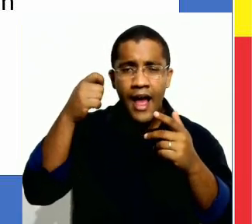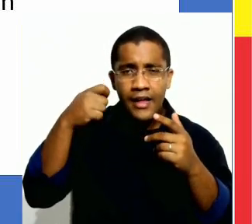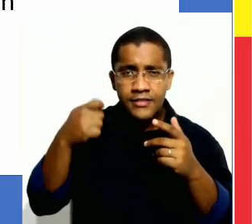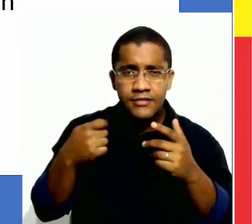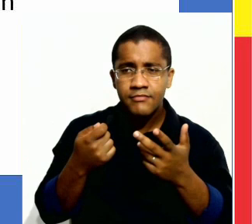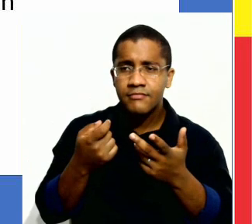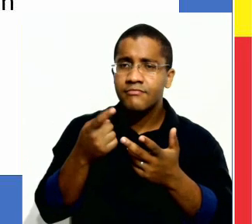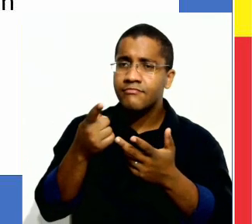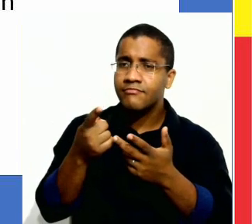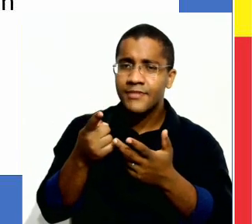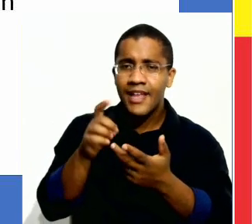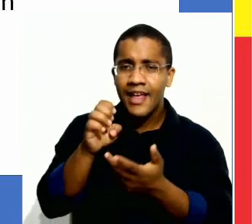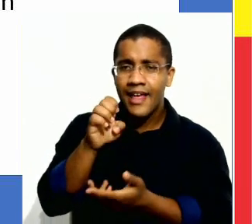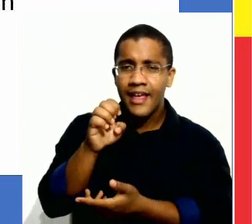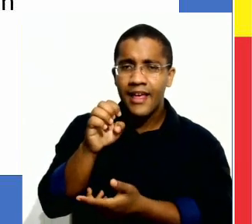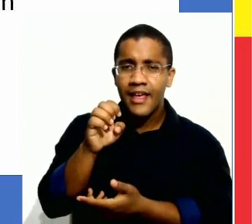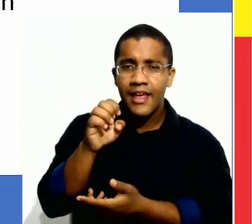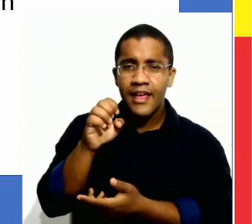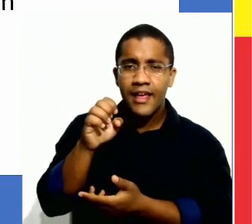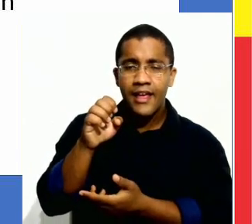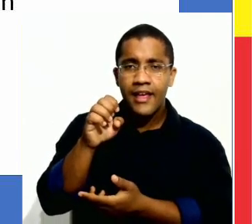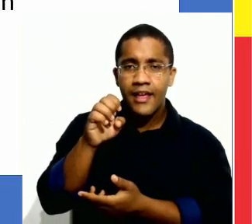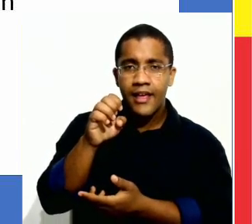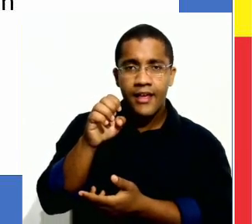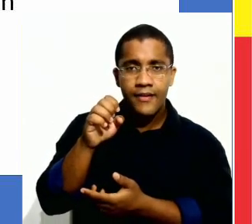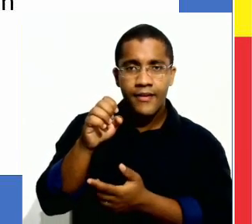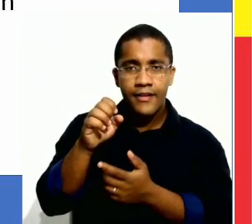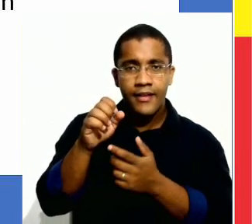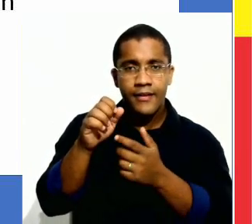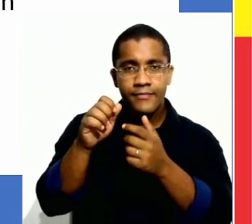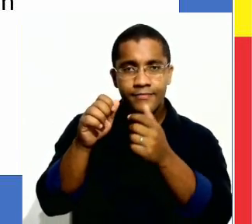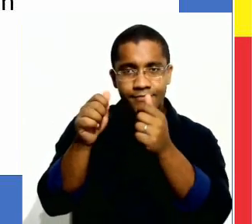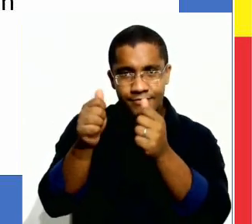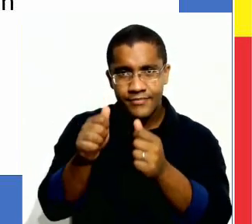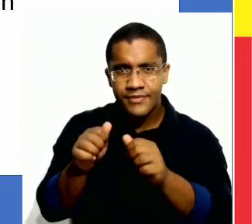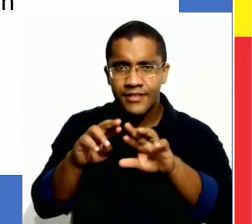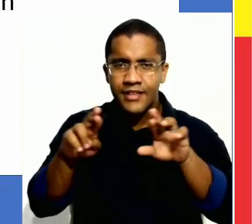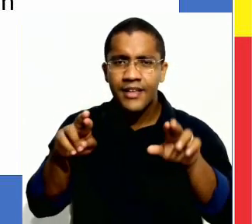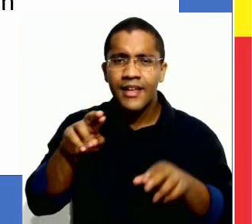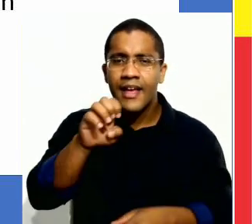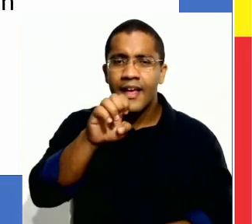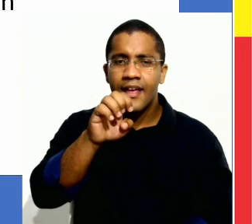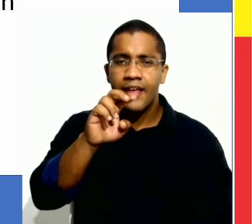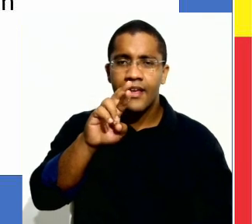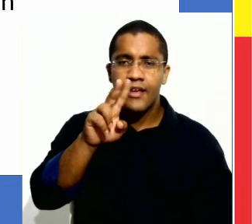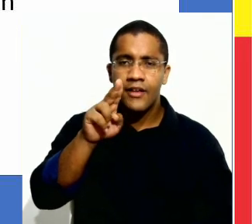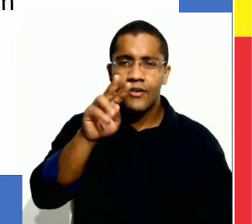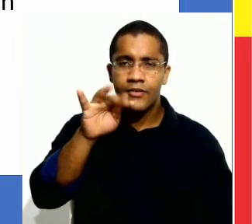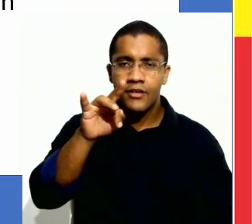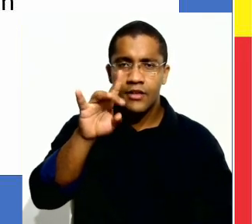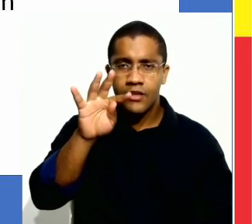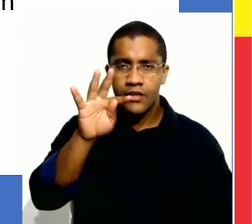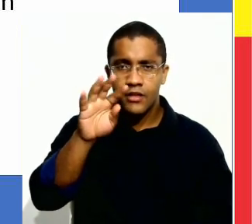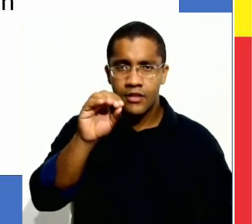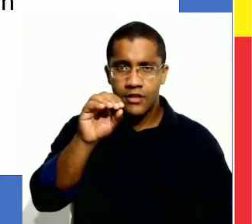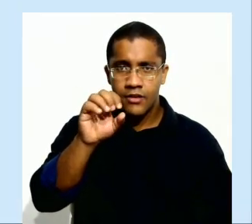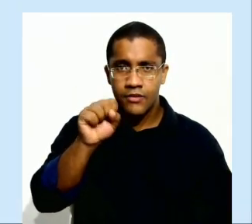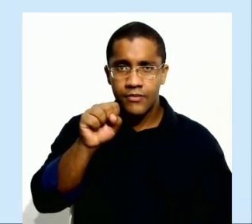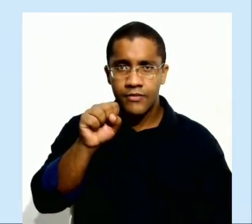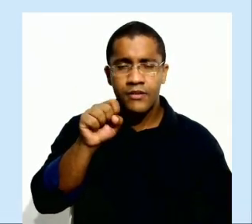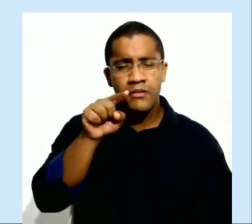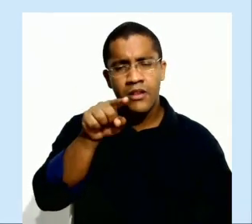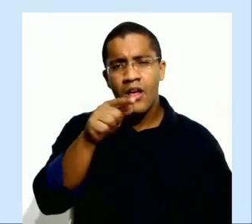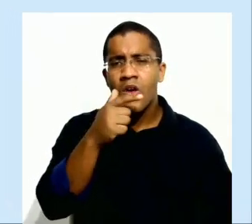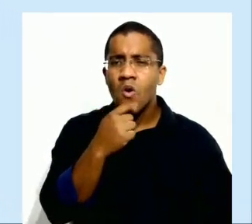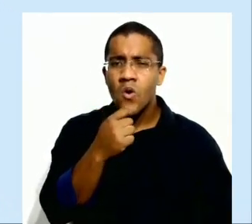tendo criado uma universidade em Tombouctou durante seu reinado. Então,